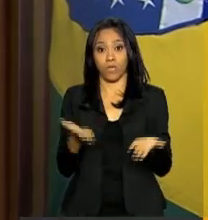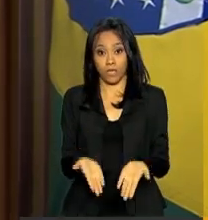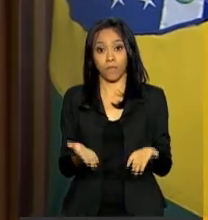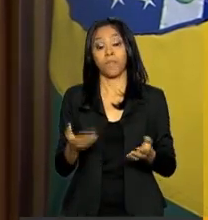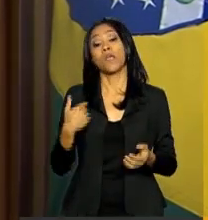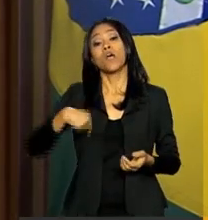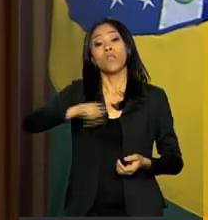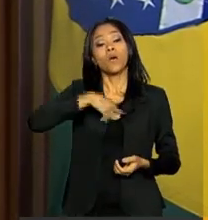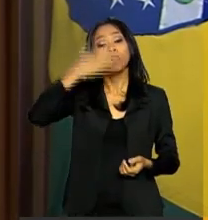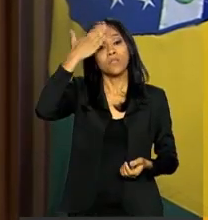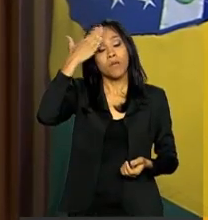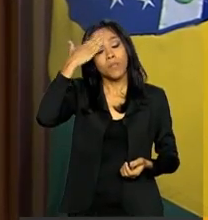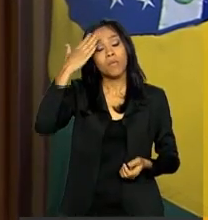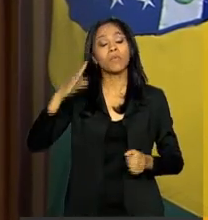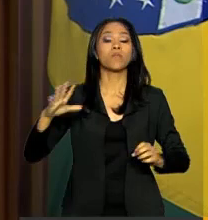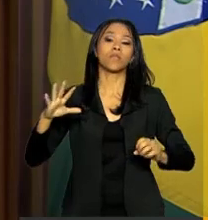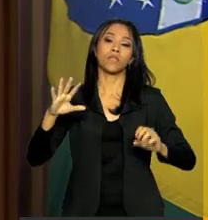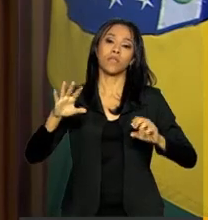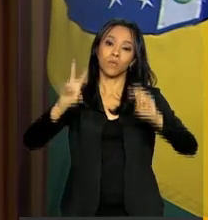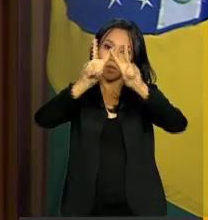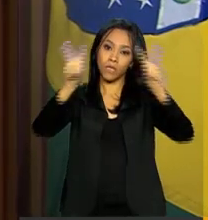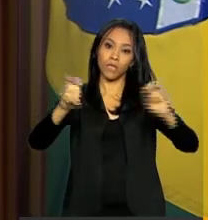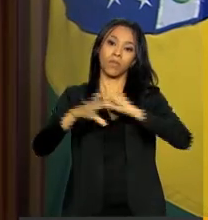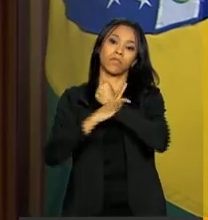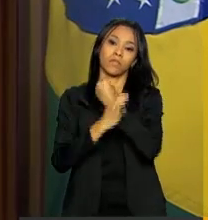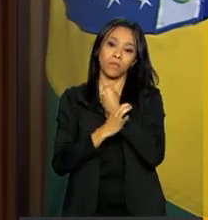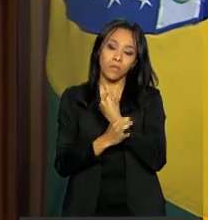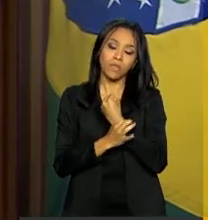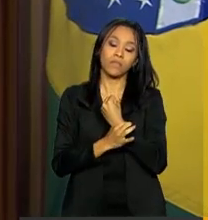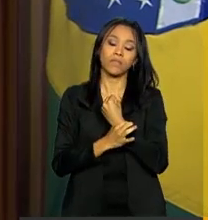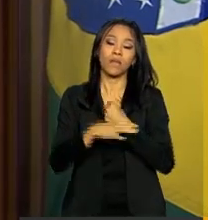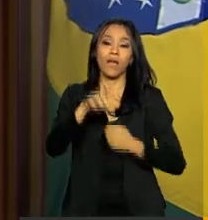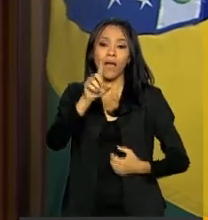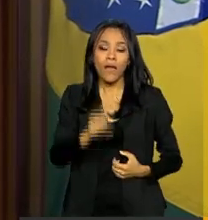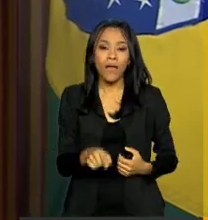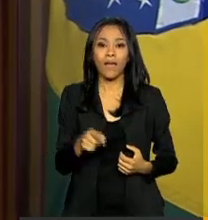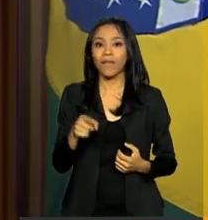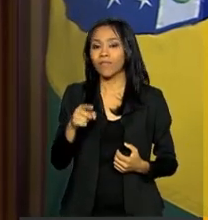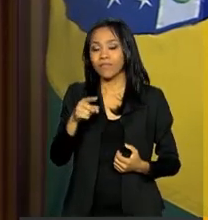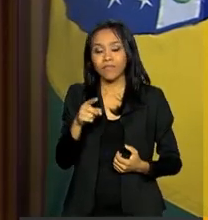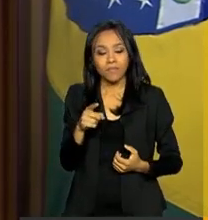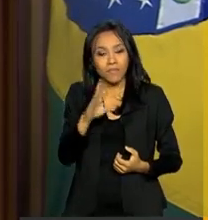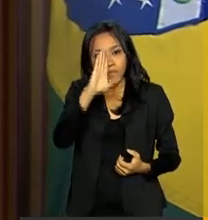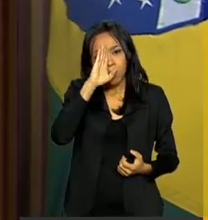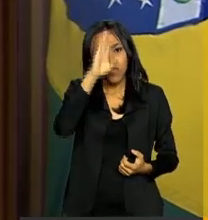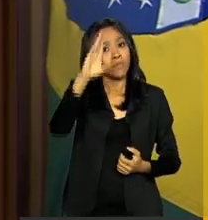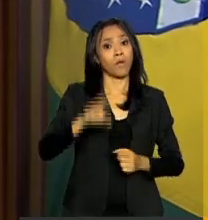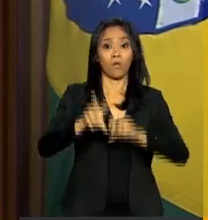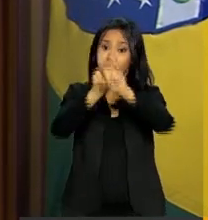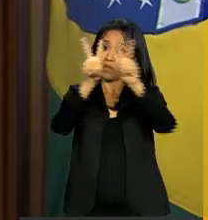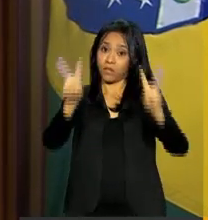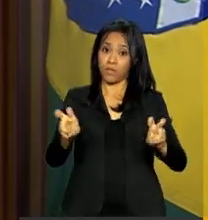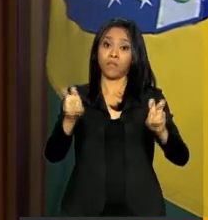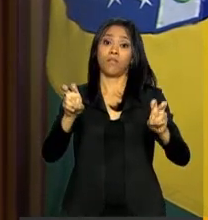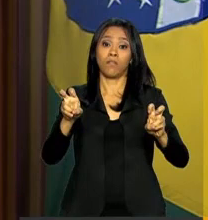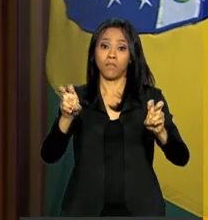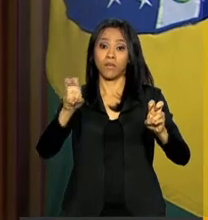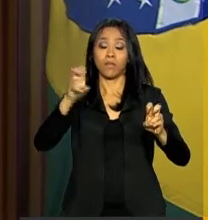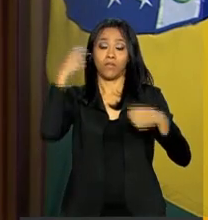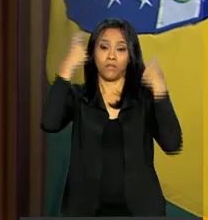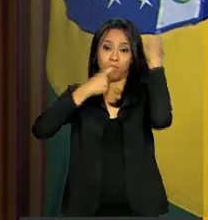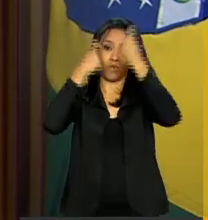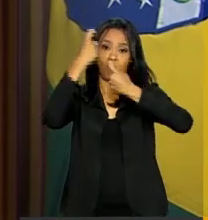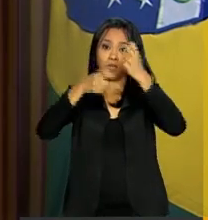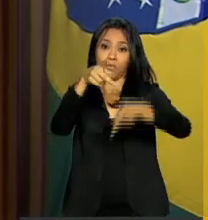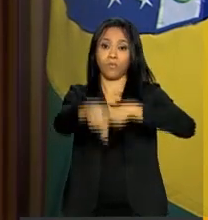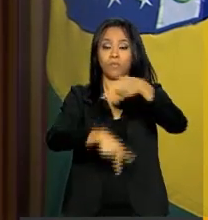que a segurança pública é um dos primeiros itens de preocupação do nosso o nosso povo brasileiro e por